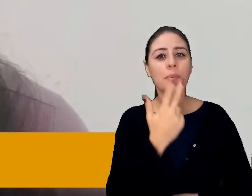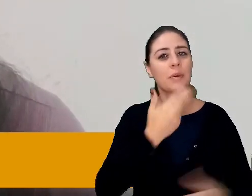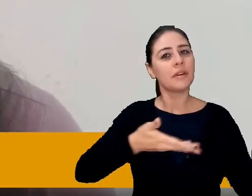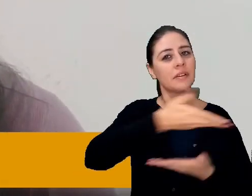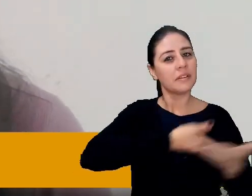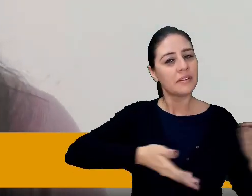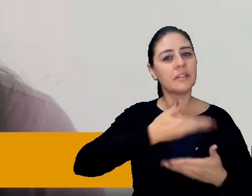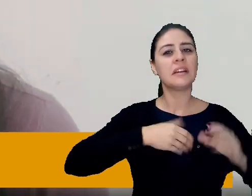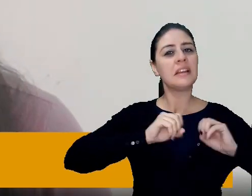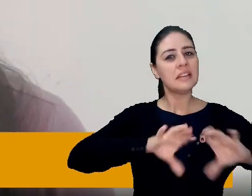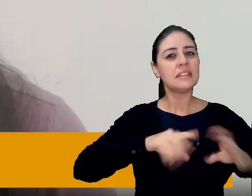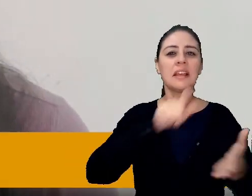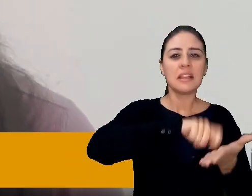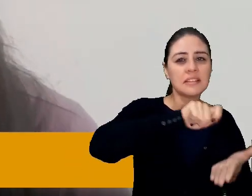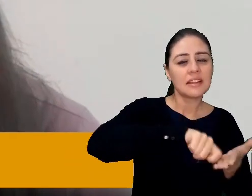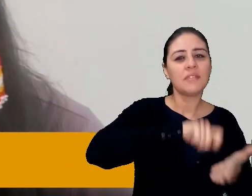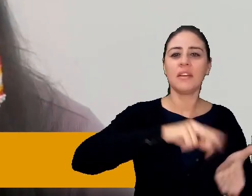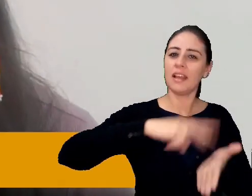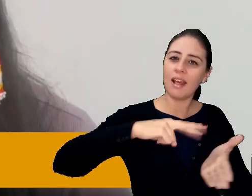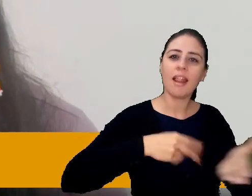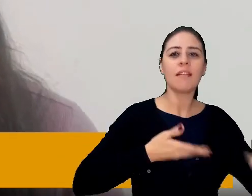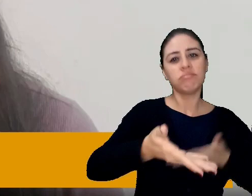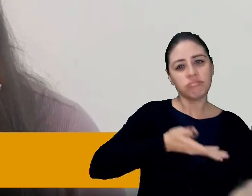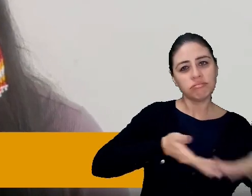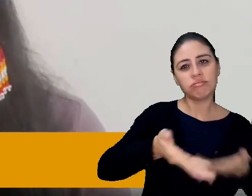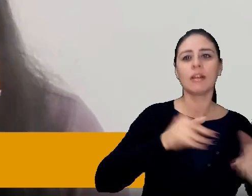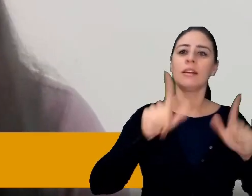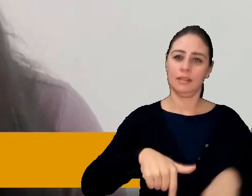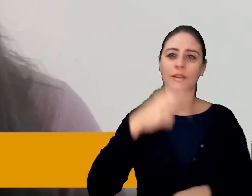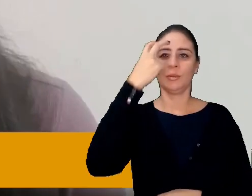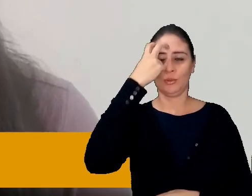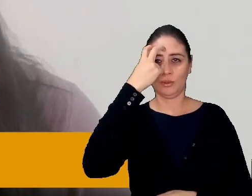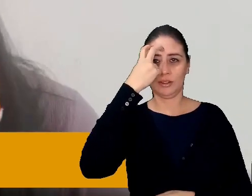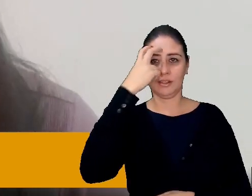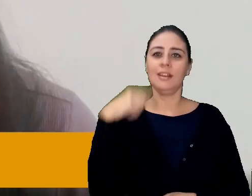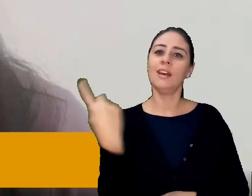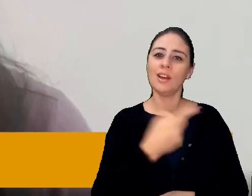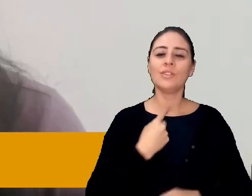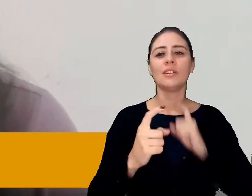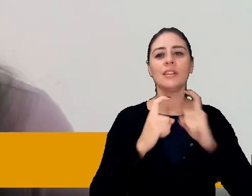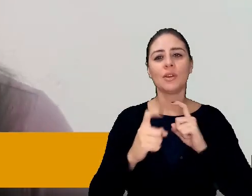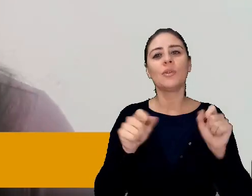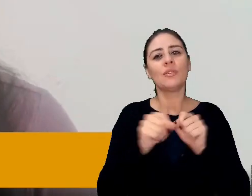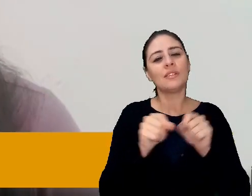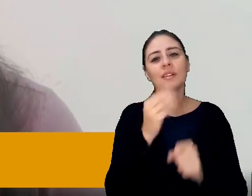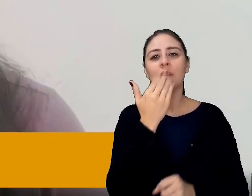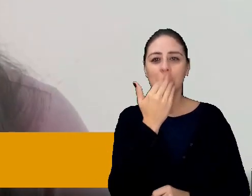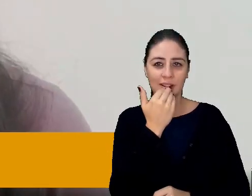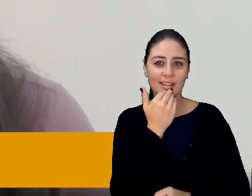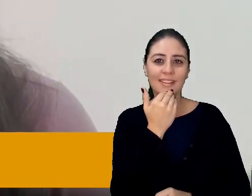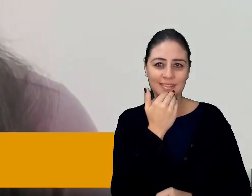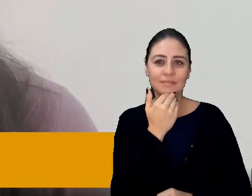outro a escrever ou ensina o outro a ler, isso já é uma cultura. Quando a gente se reúne para fazer as nossas comidas, né? Porque todo mundo aí